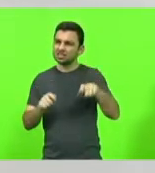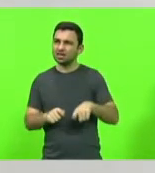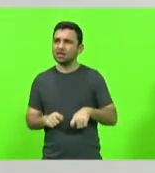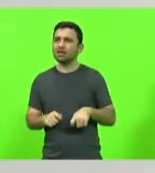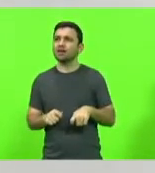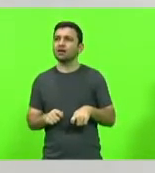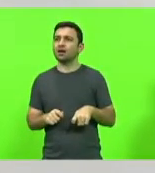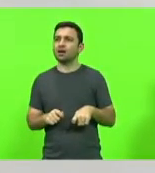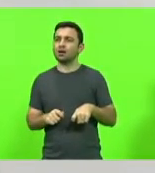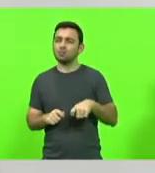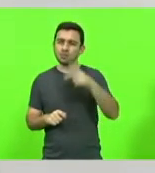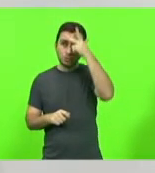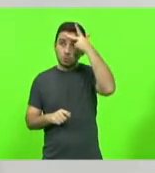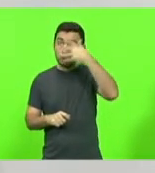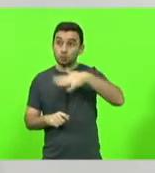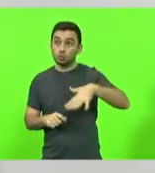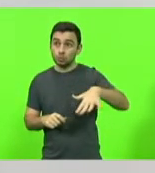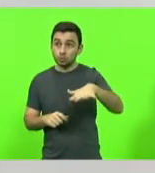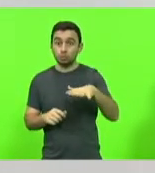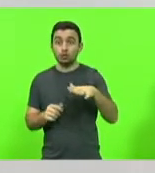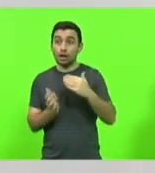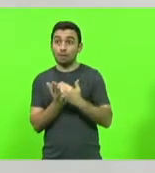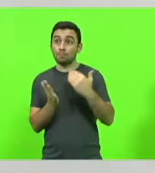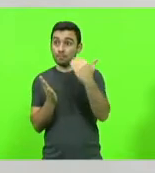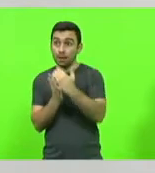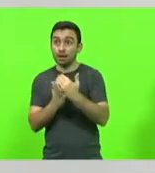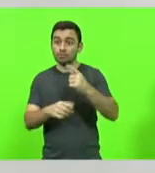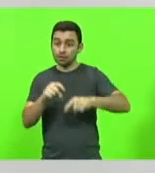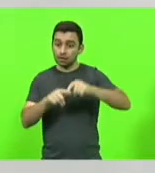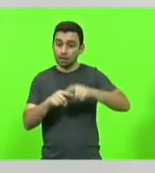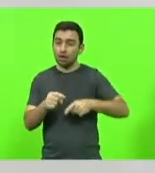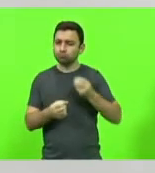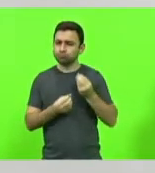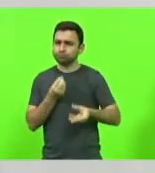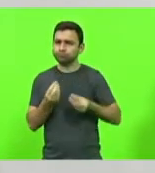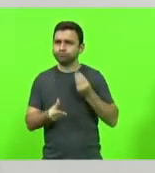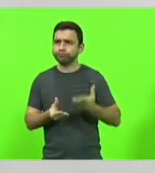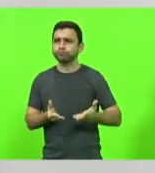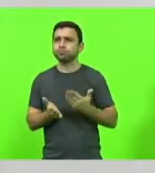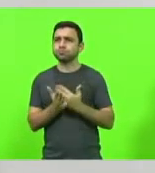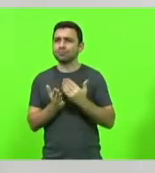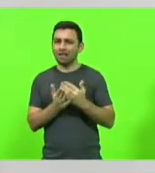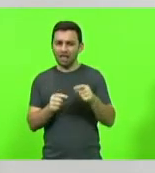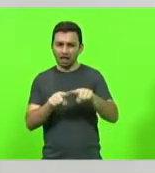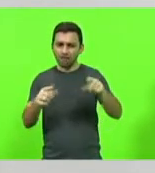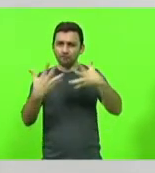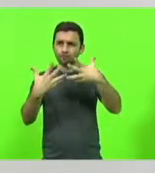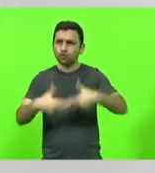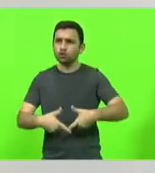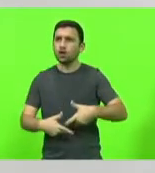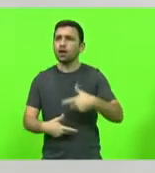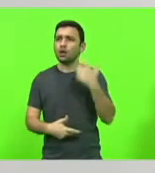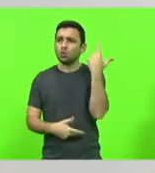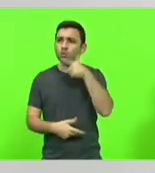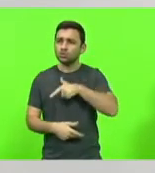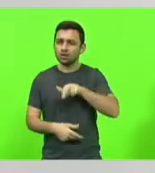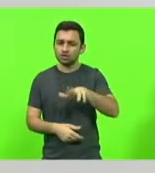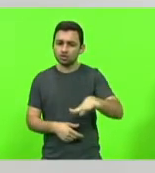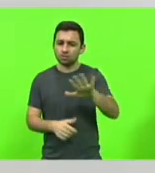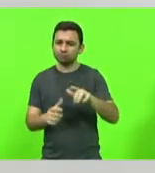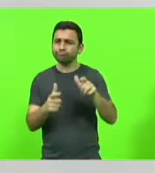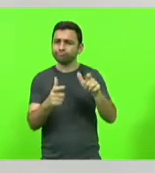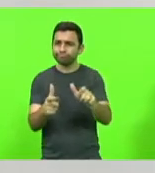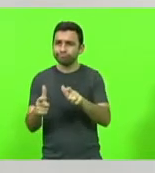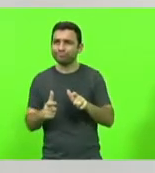de pessoal, de materiais, e façam realmente elas funcionarem regionalmente.